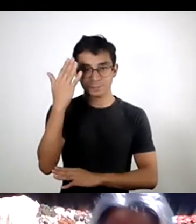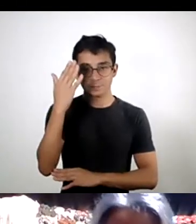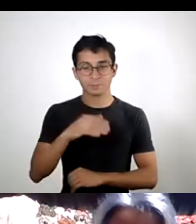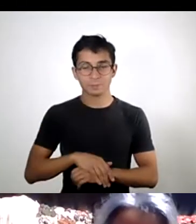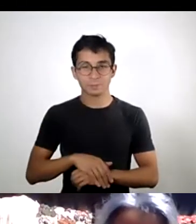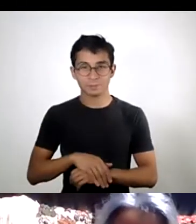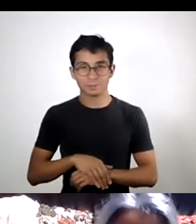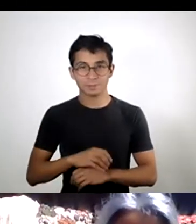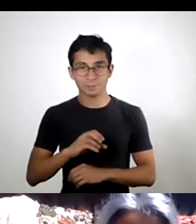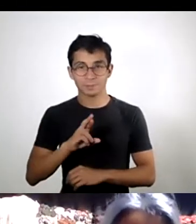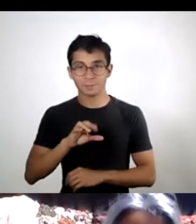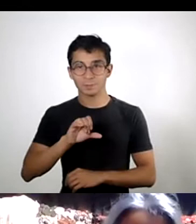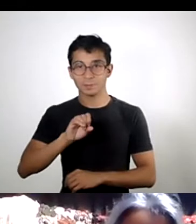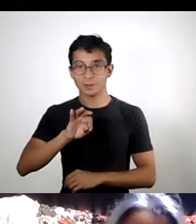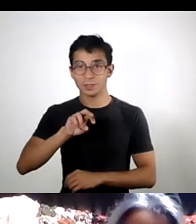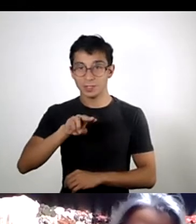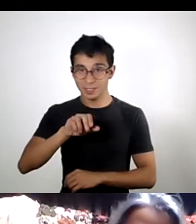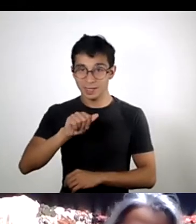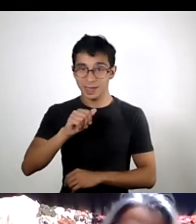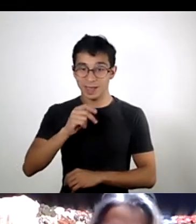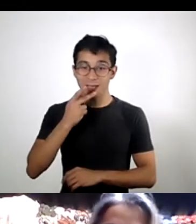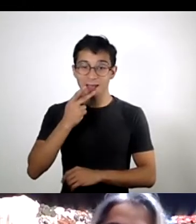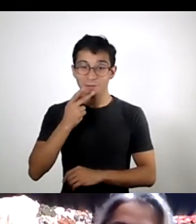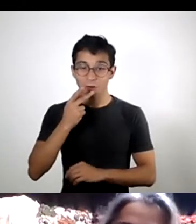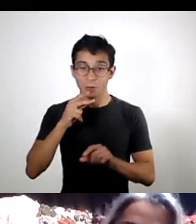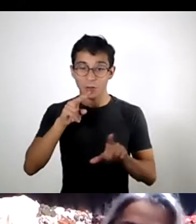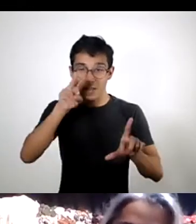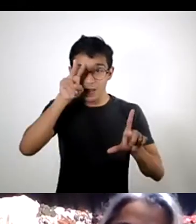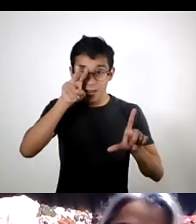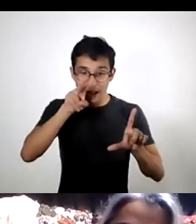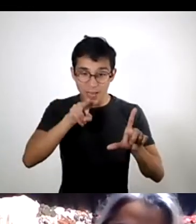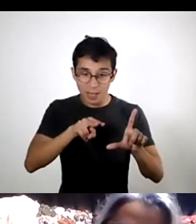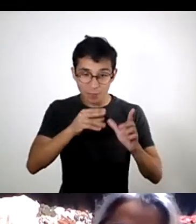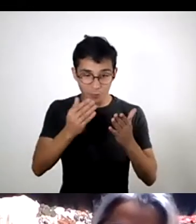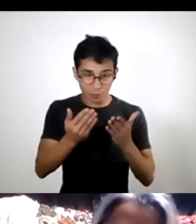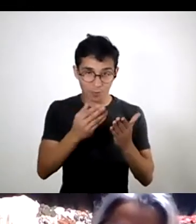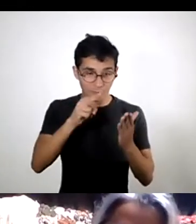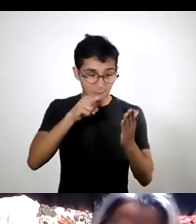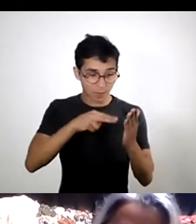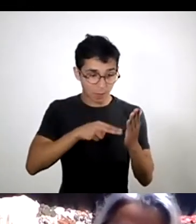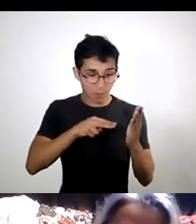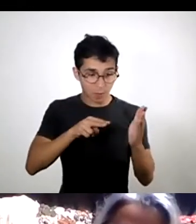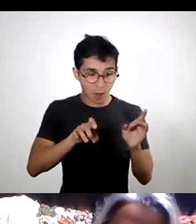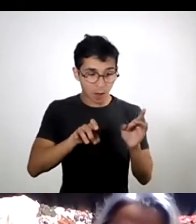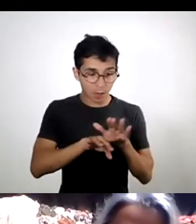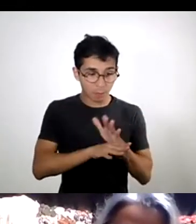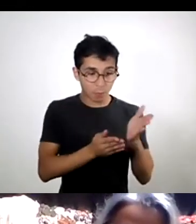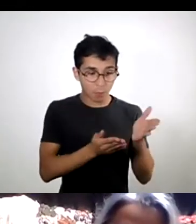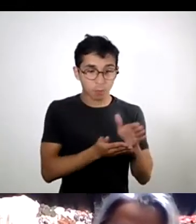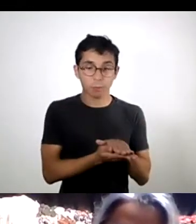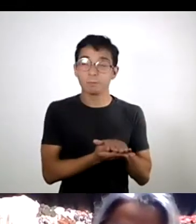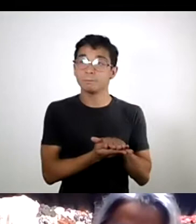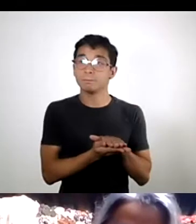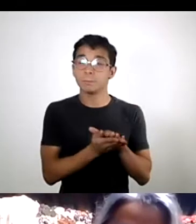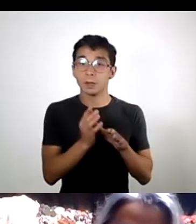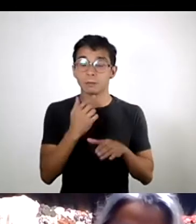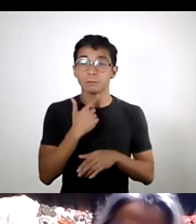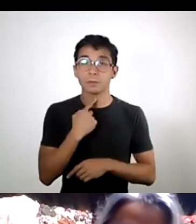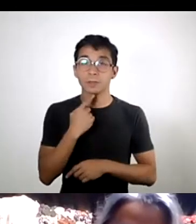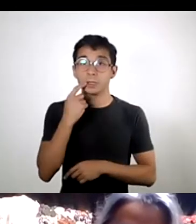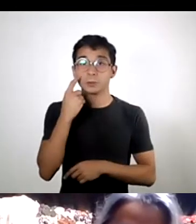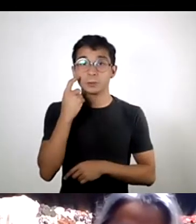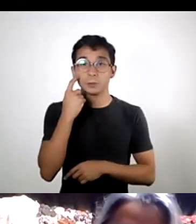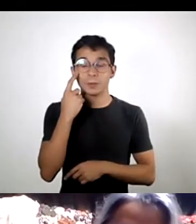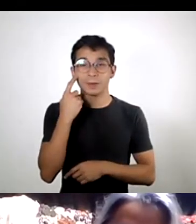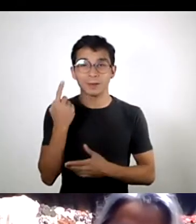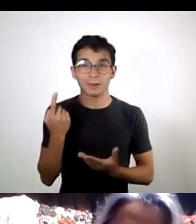falar assim, eu tenho vontade de chorar quando terminou de ler o livro, porque cada leitor tem uma percepção do livro. Então, é muito